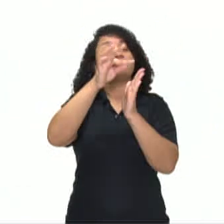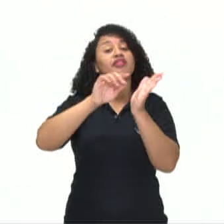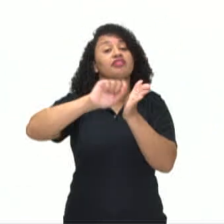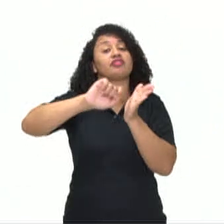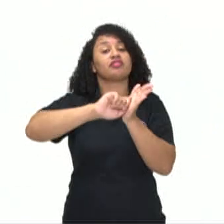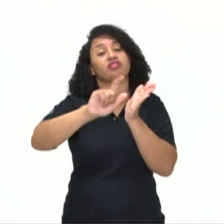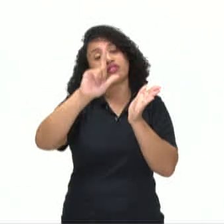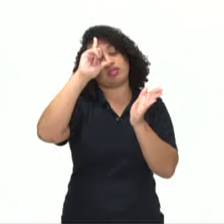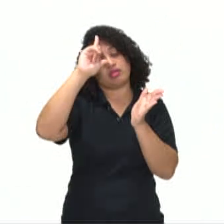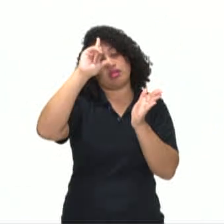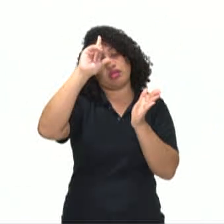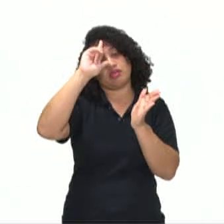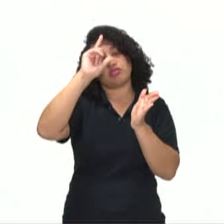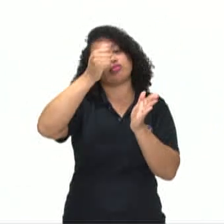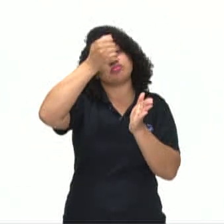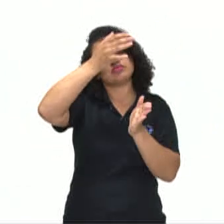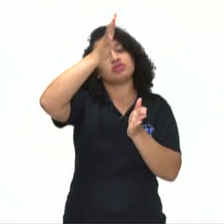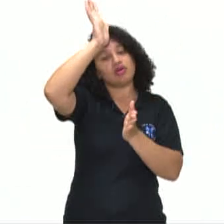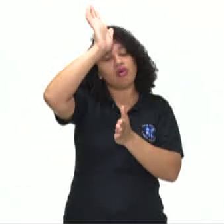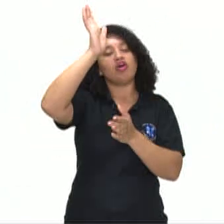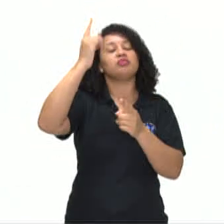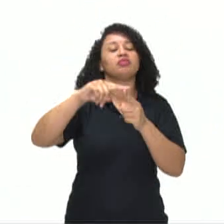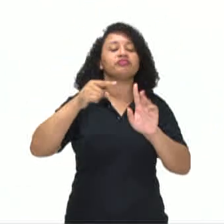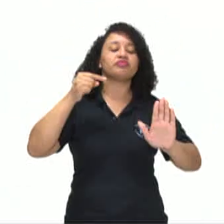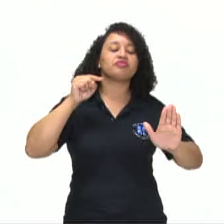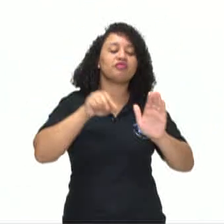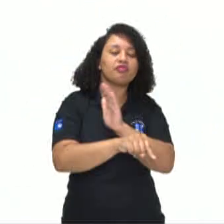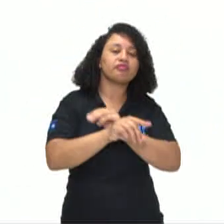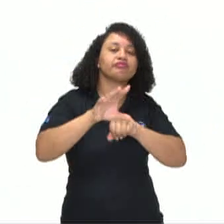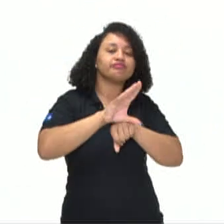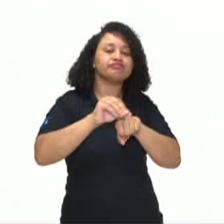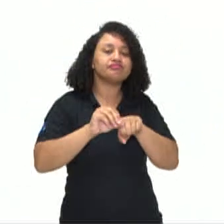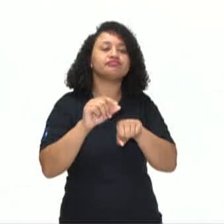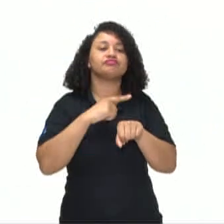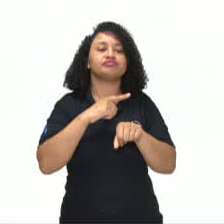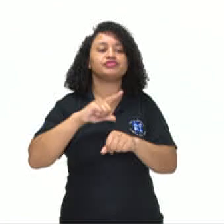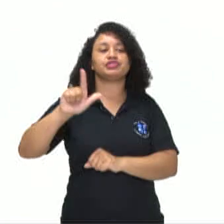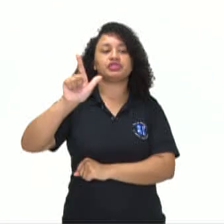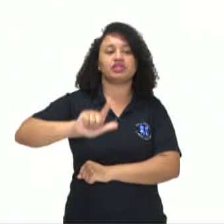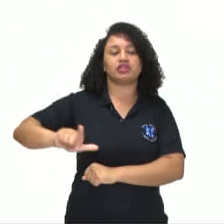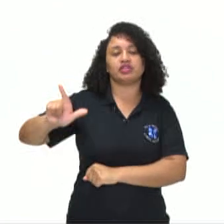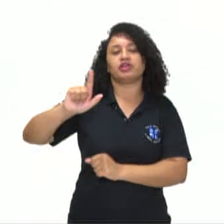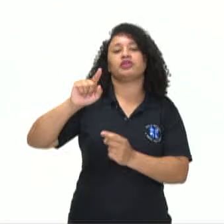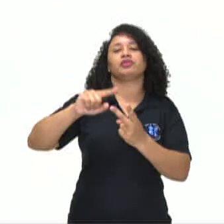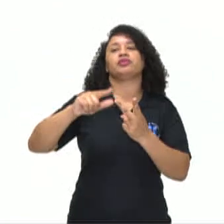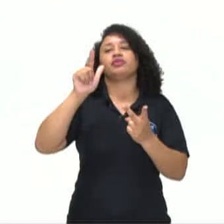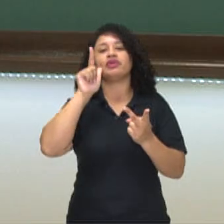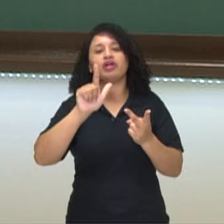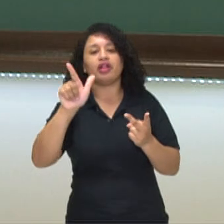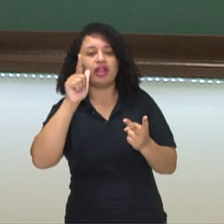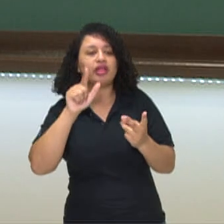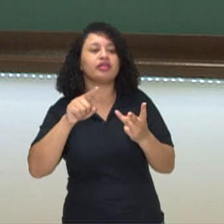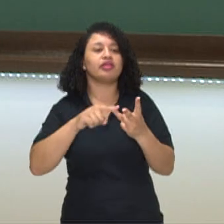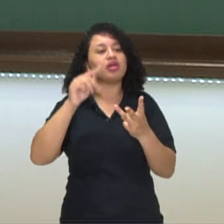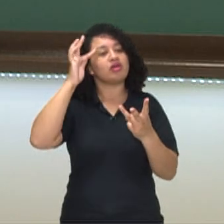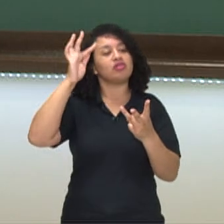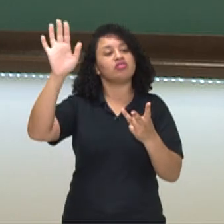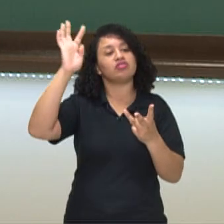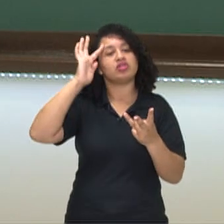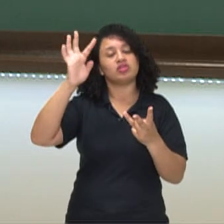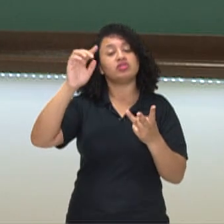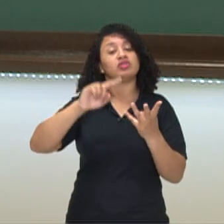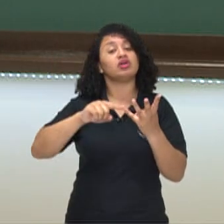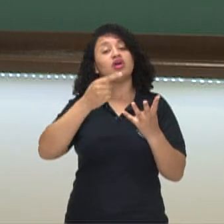Império Romano, para aprofundar, né, o seu conhecimento sobre literatura, sobre línguas, sobre filosofia e